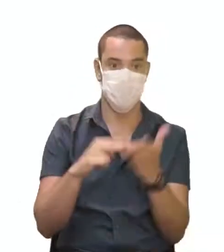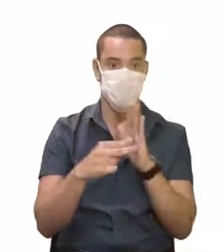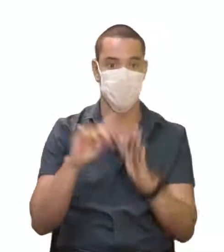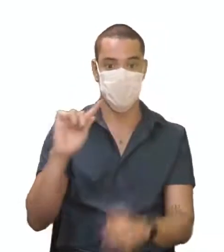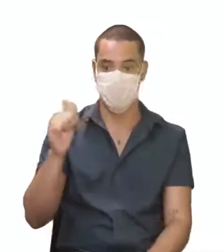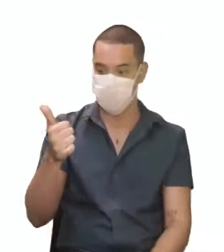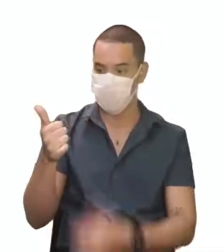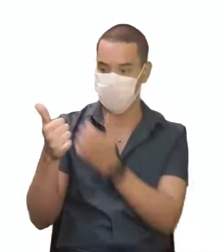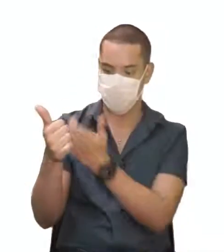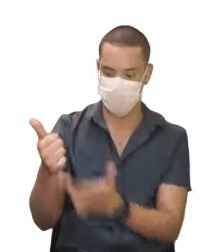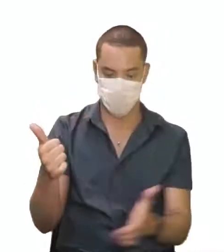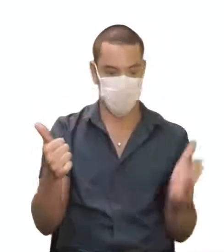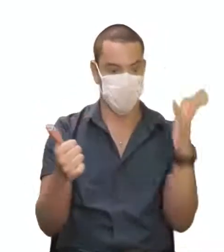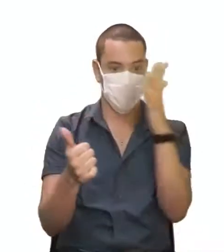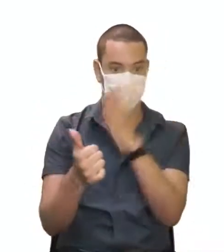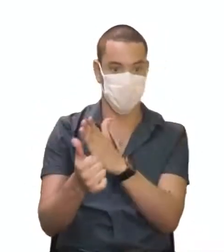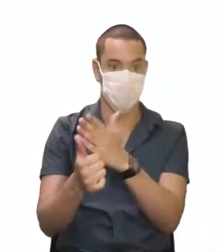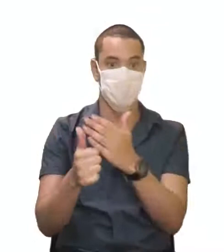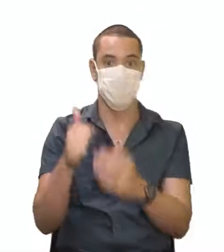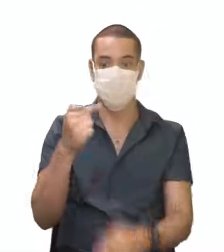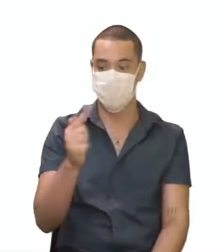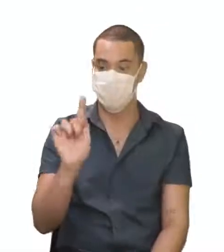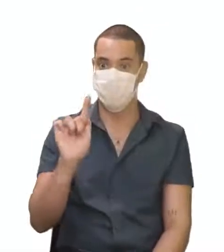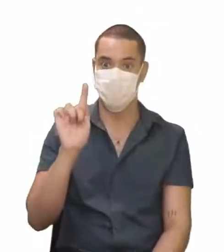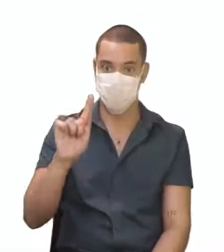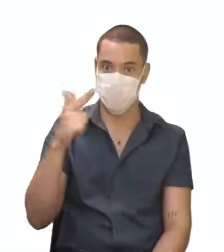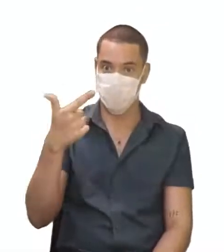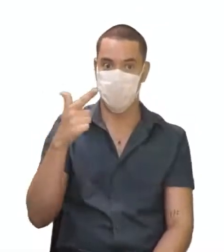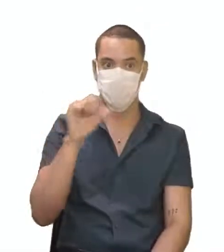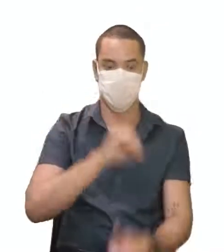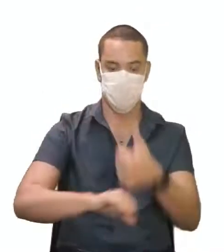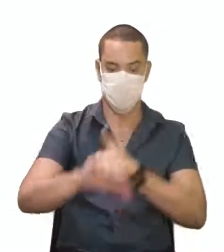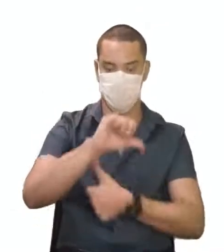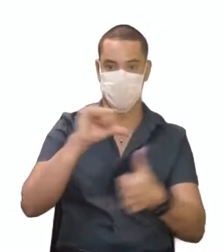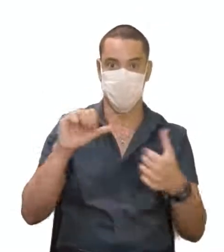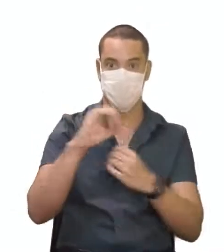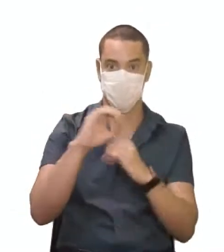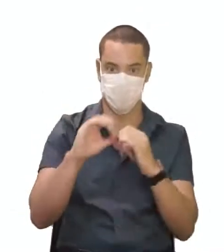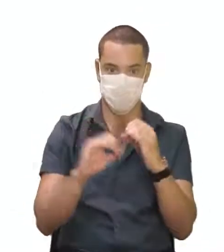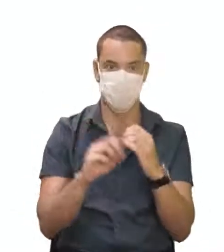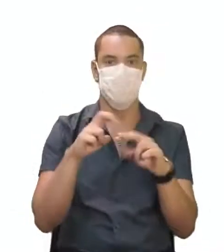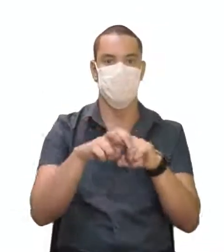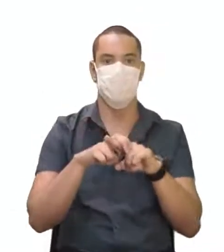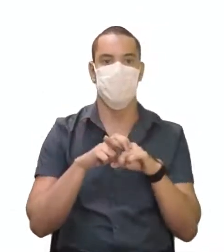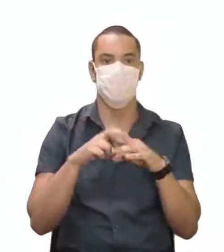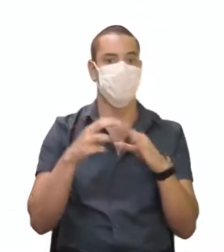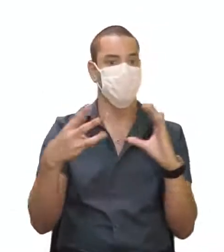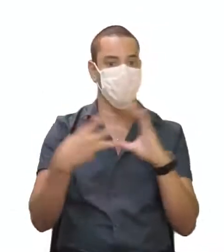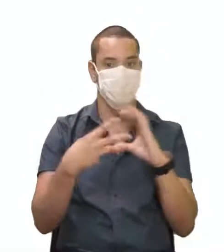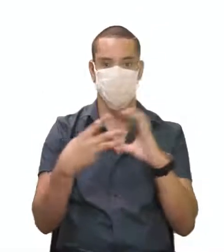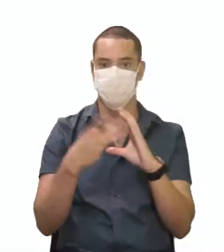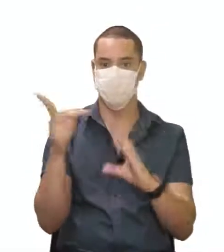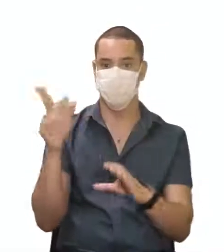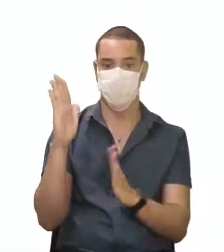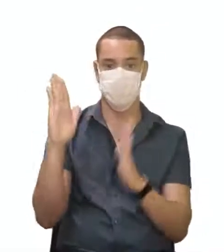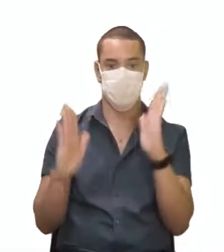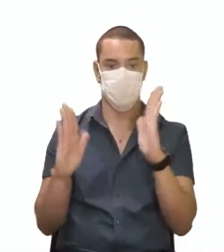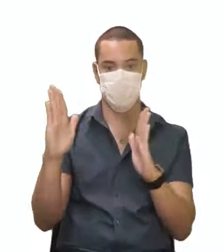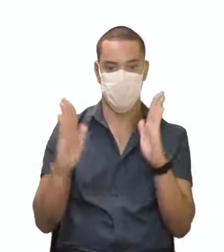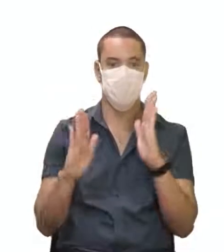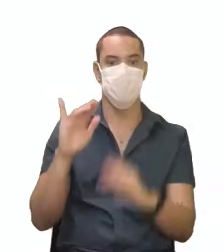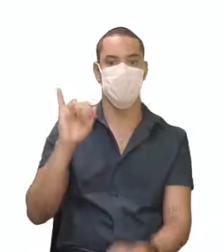G1 e as mutações da fase G2. Perfeito? Então, a célula passa boa parte do tempo aqui, nesse período